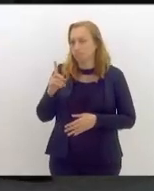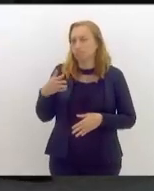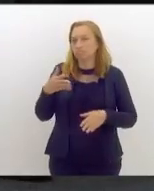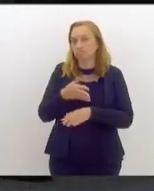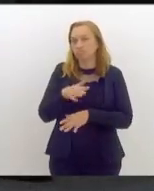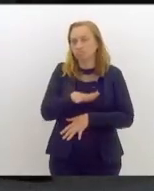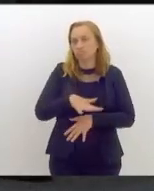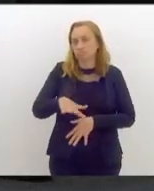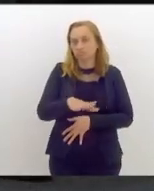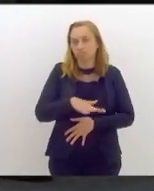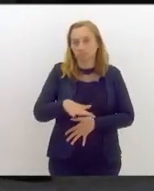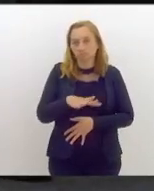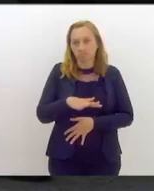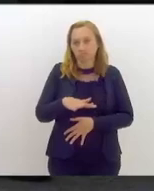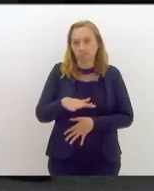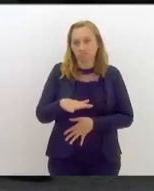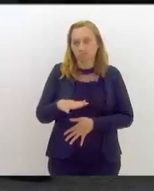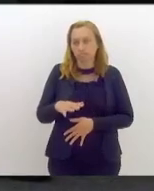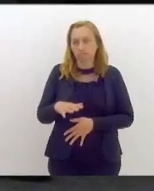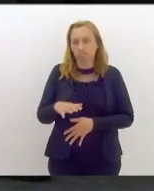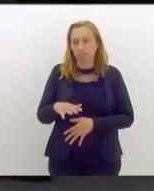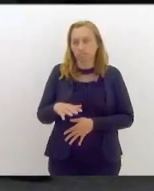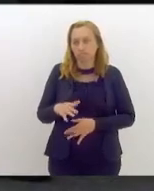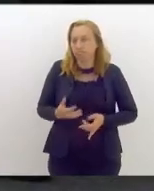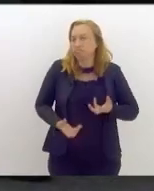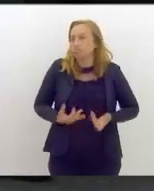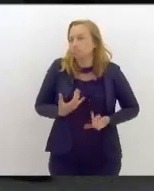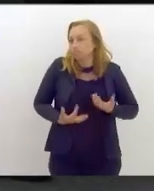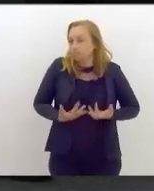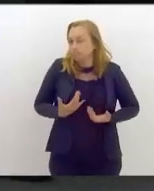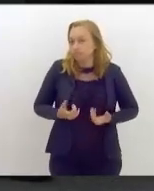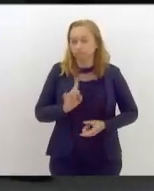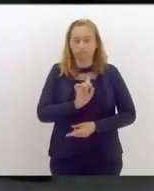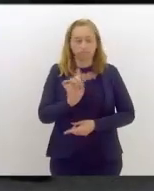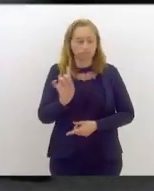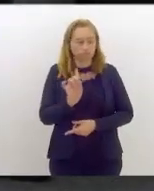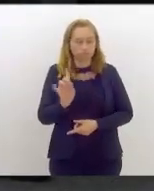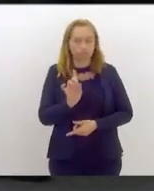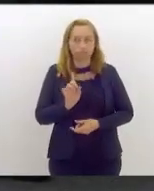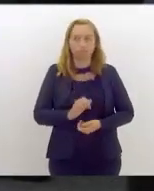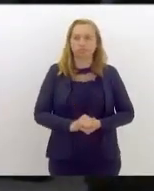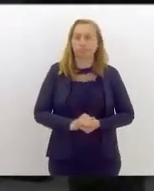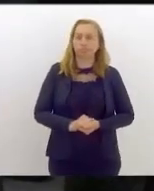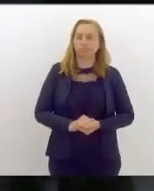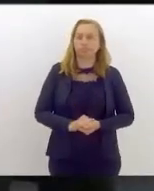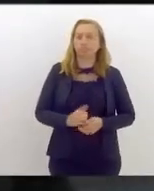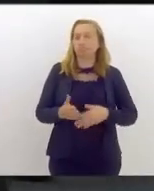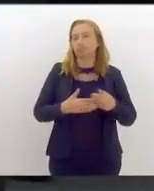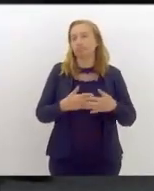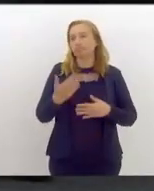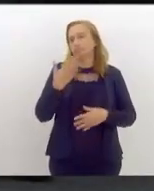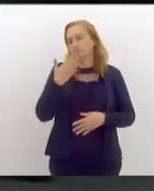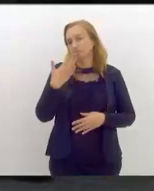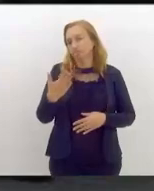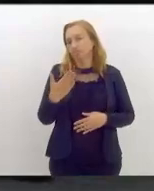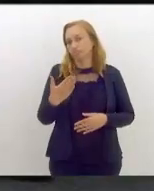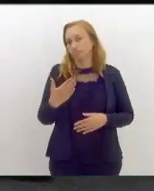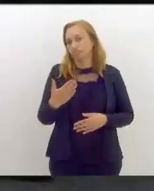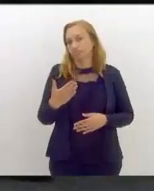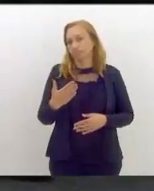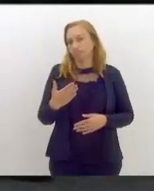Seara não tô botando gasolina né esse incêndio não tô por exemplo fazendo qualquer tipo de alusão